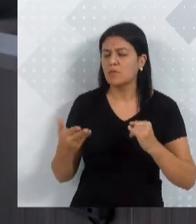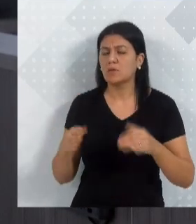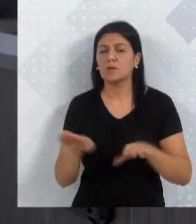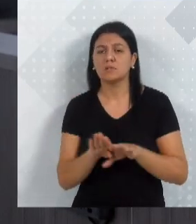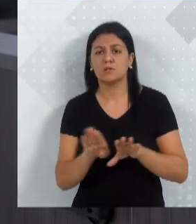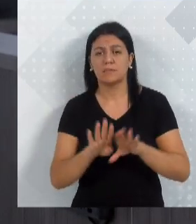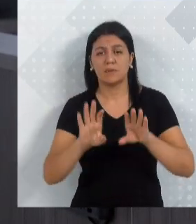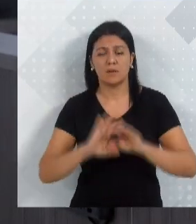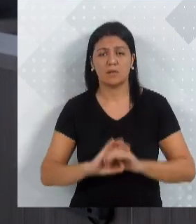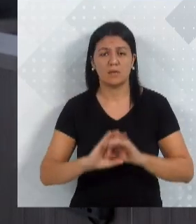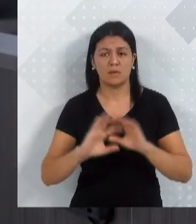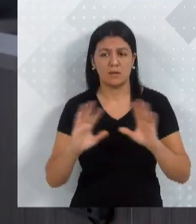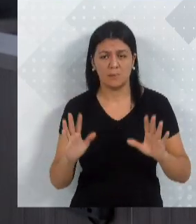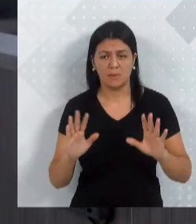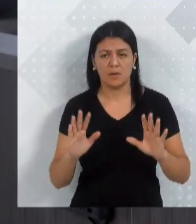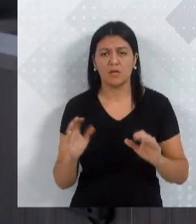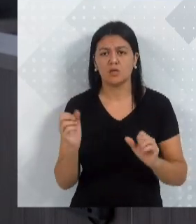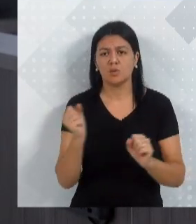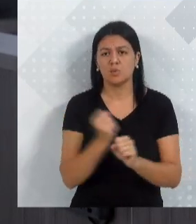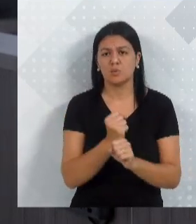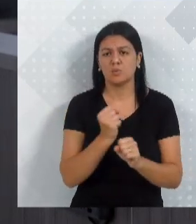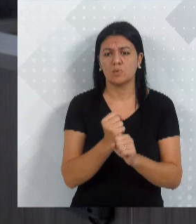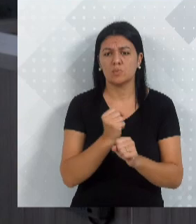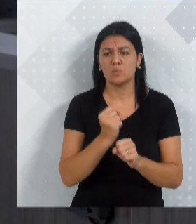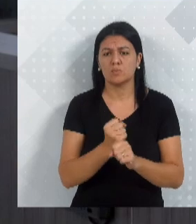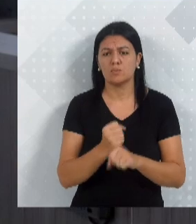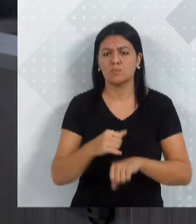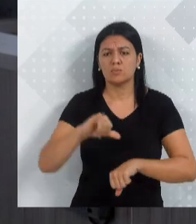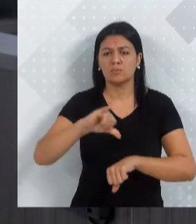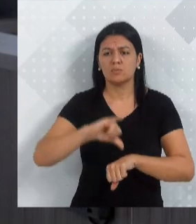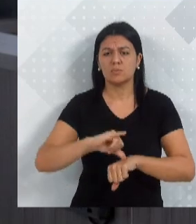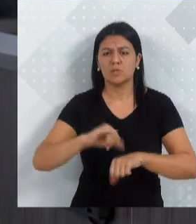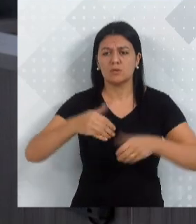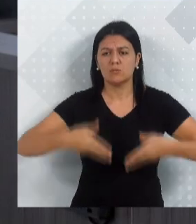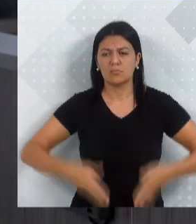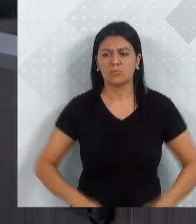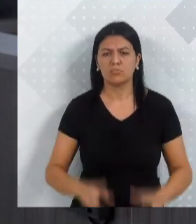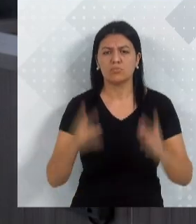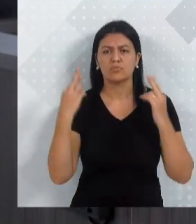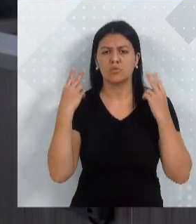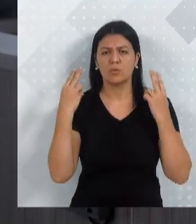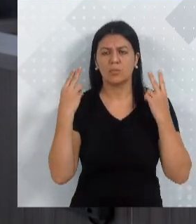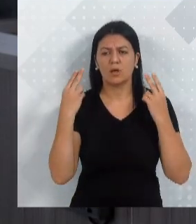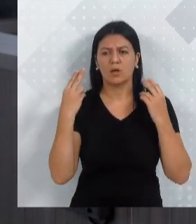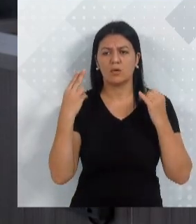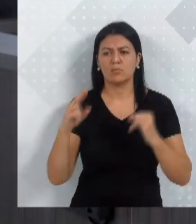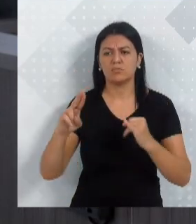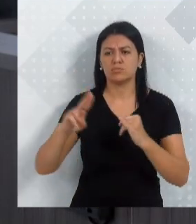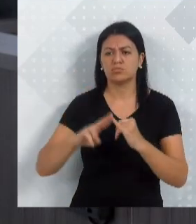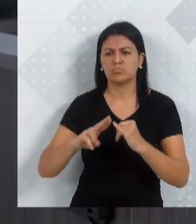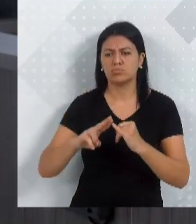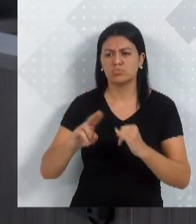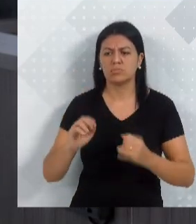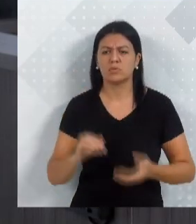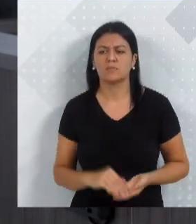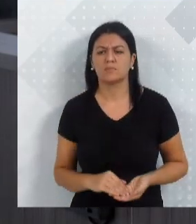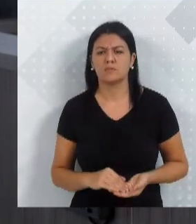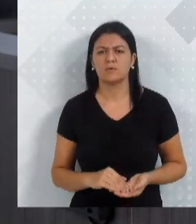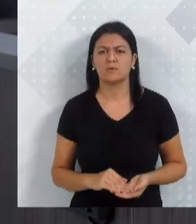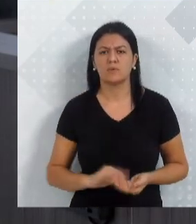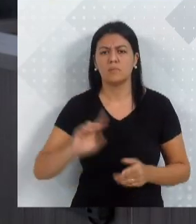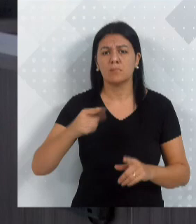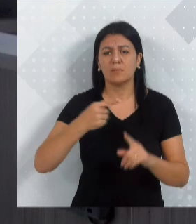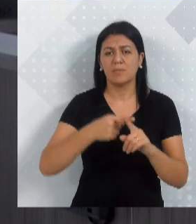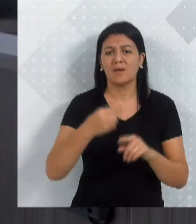foi construção do centro de parto normal também na Itopava Norte, mais 3 milhões e